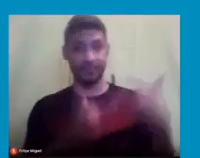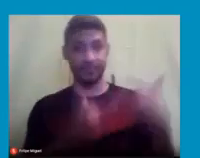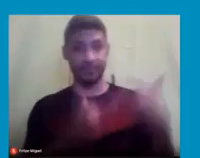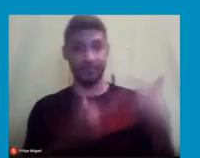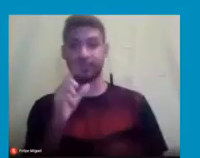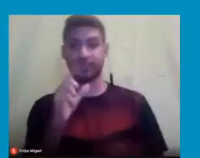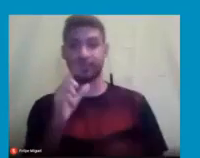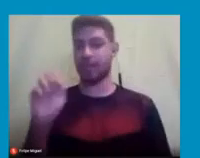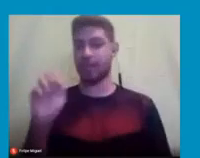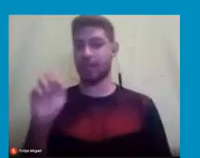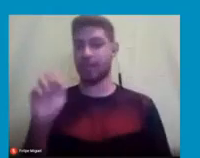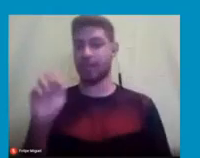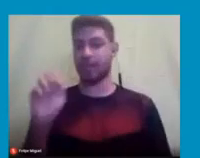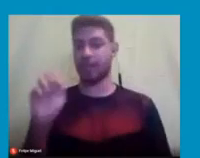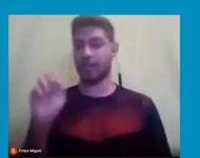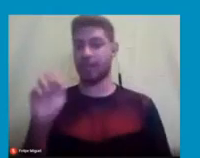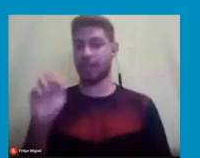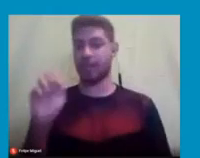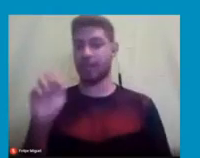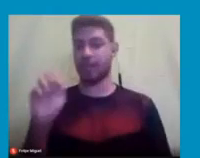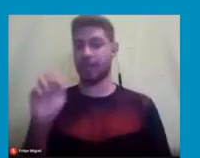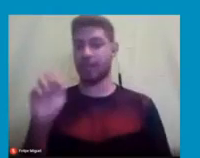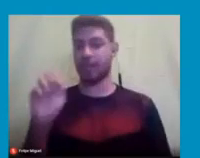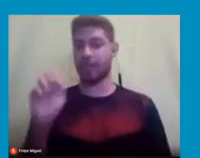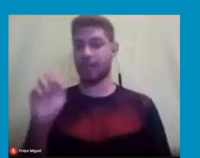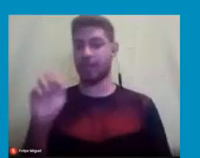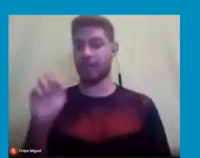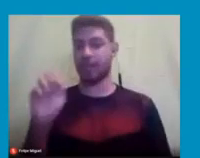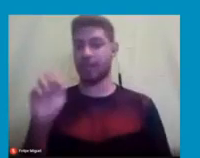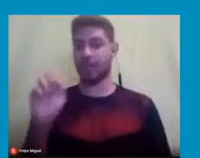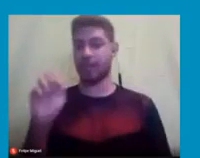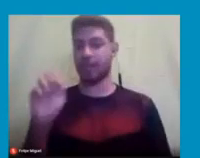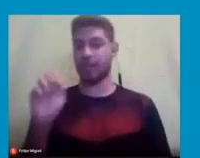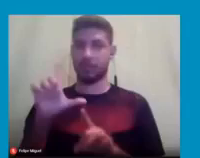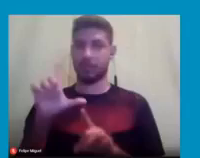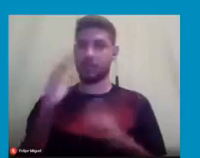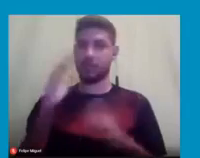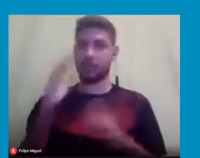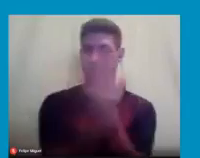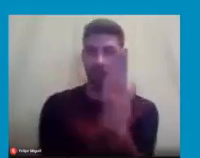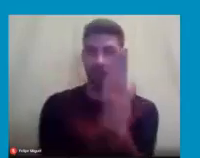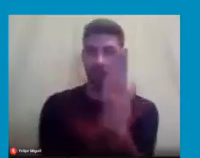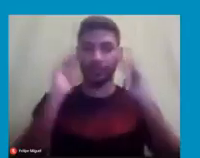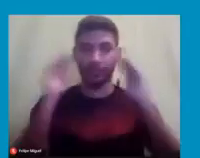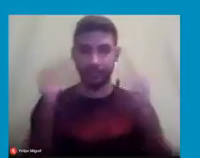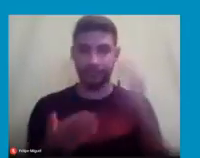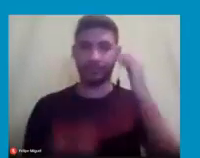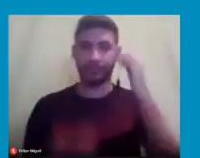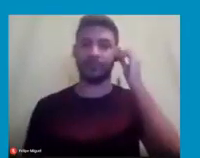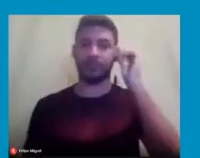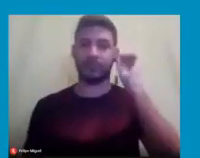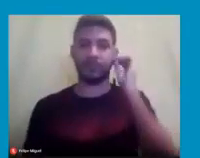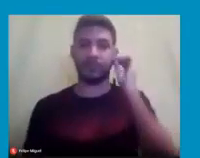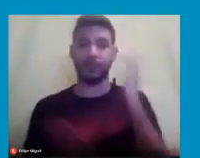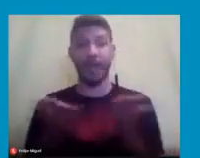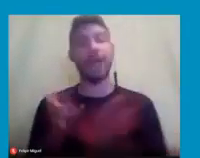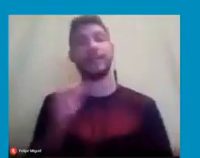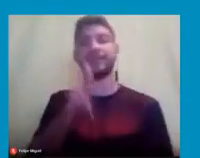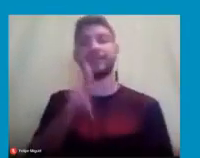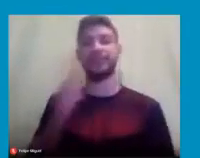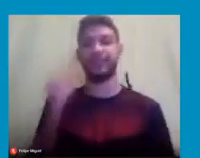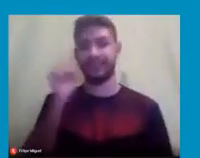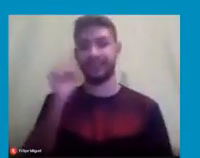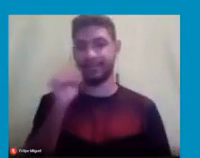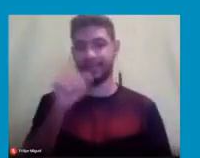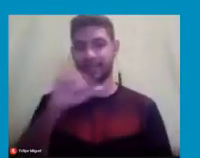são muito citados na bibliografia especializada. Bom, vamos então agora ouvir a nossa querida professora Jaqueline